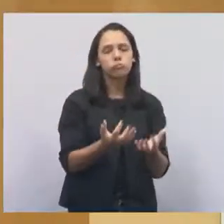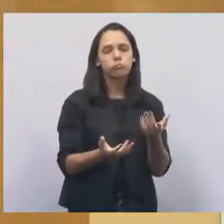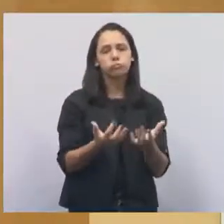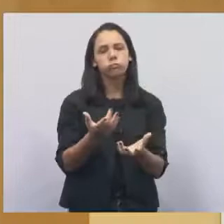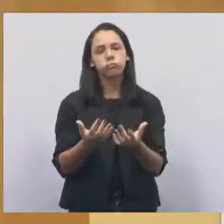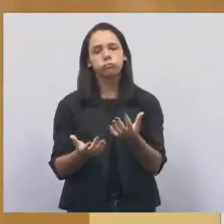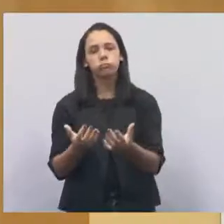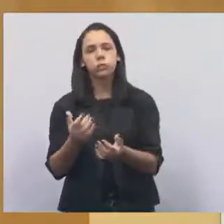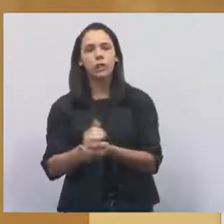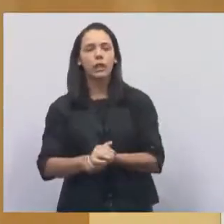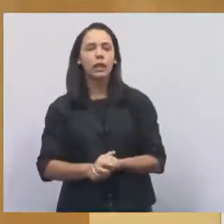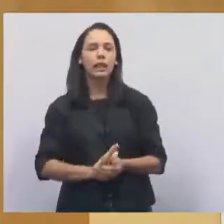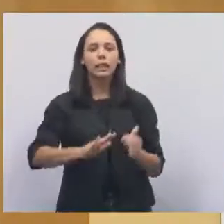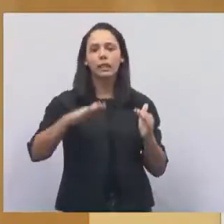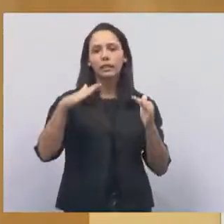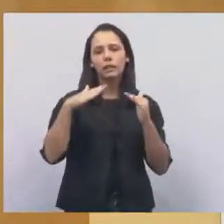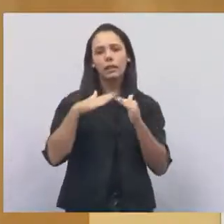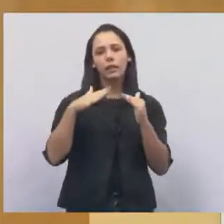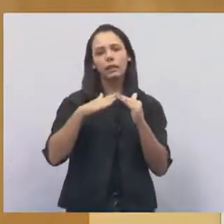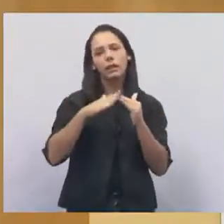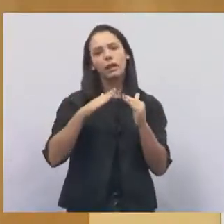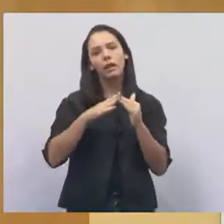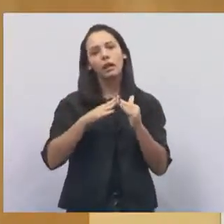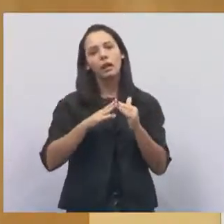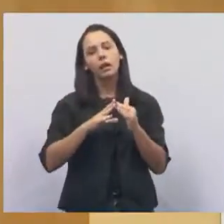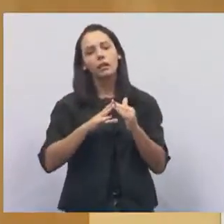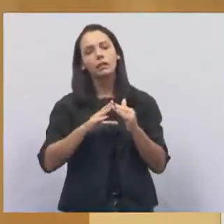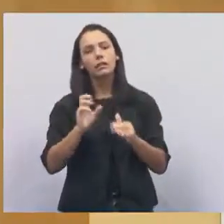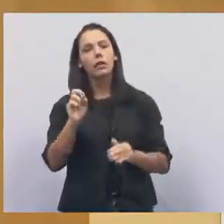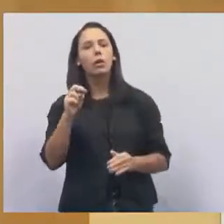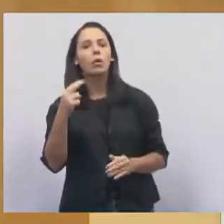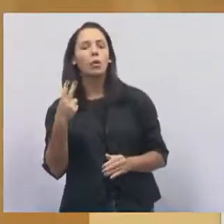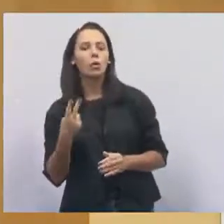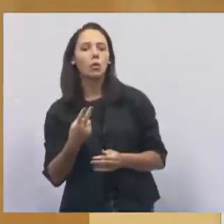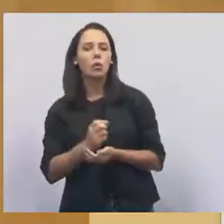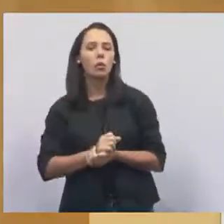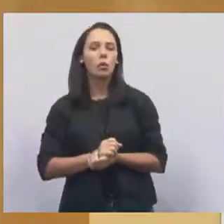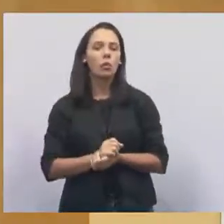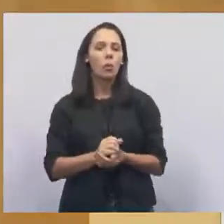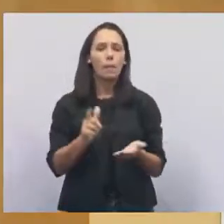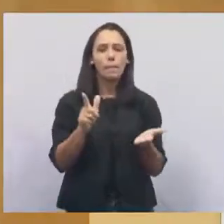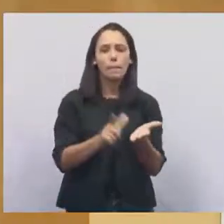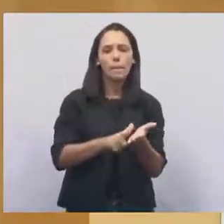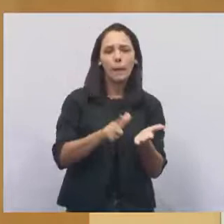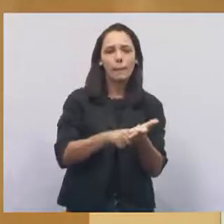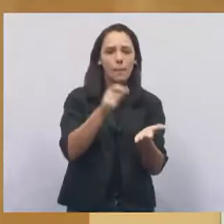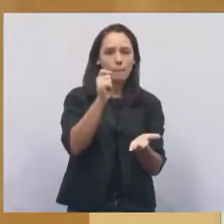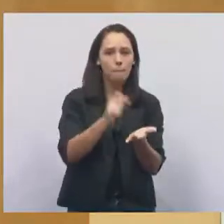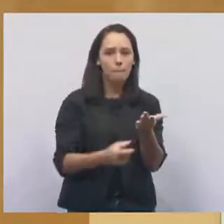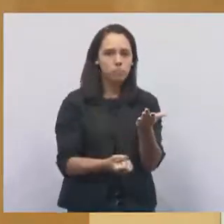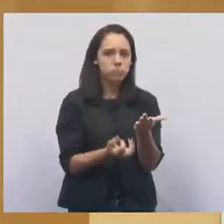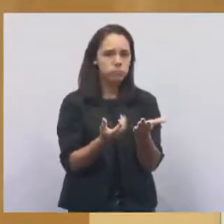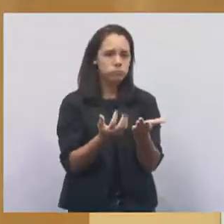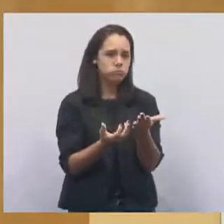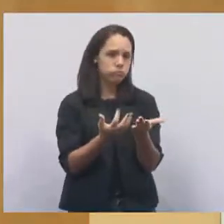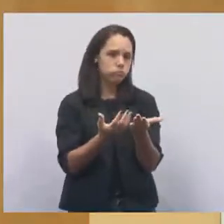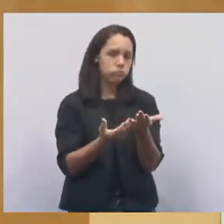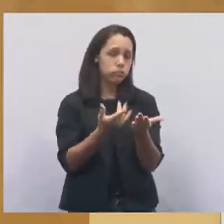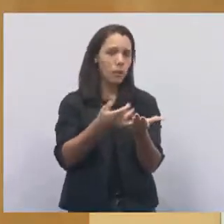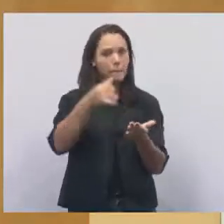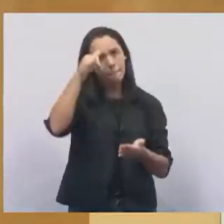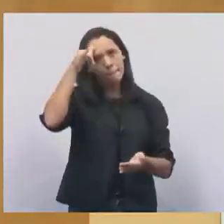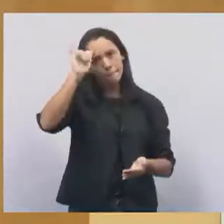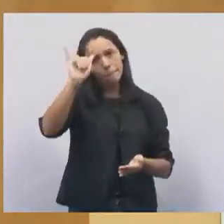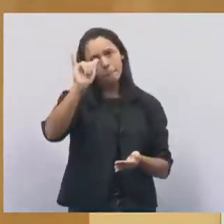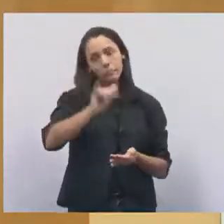porta de casa ou na churrasqueira utilizando queimando papel né E que a gente possa